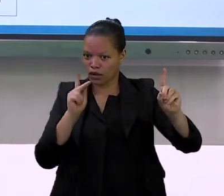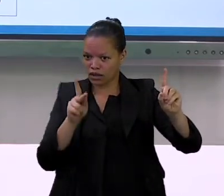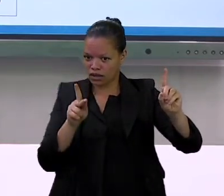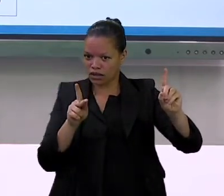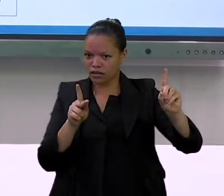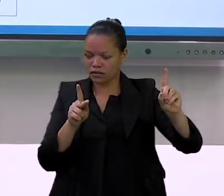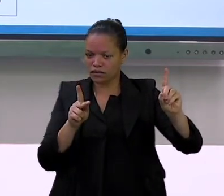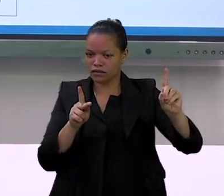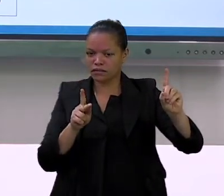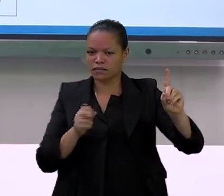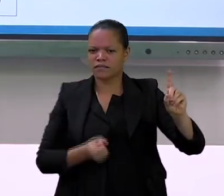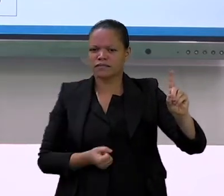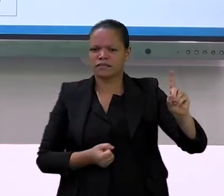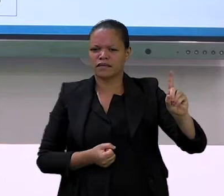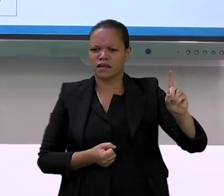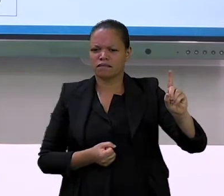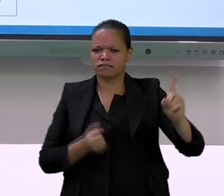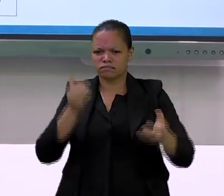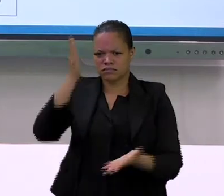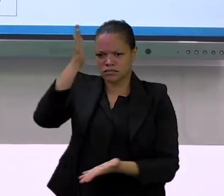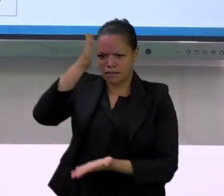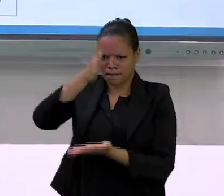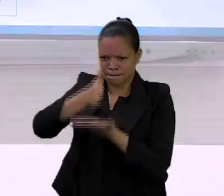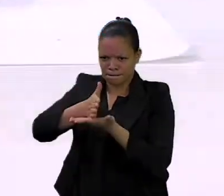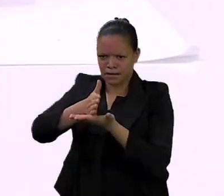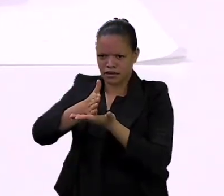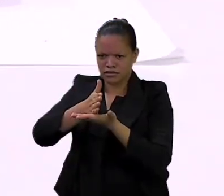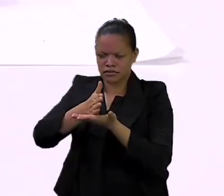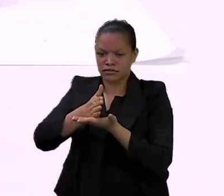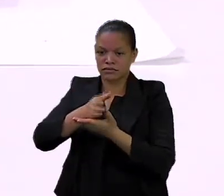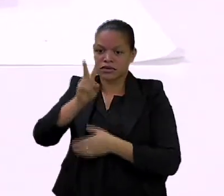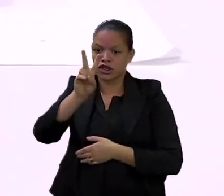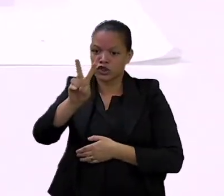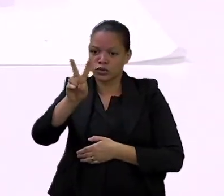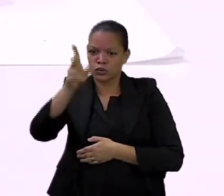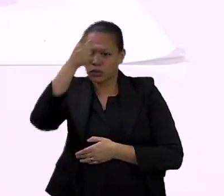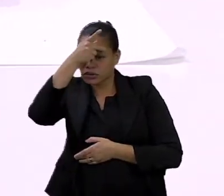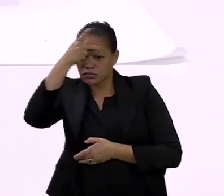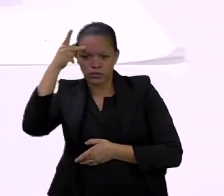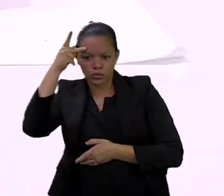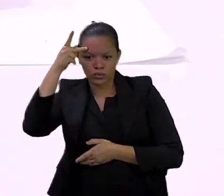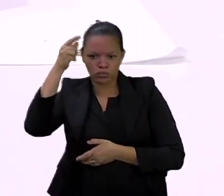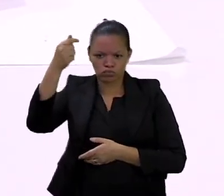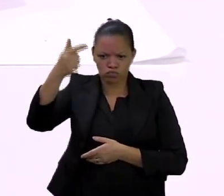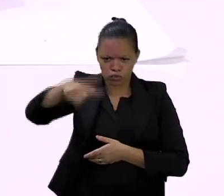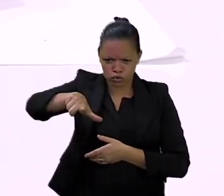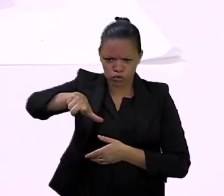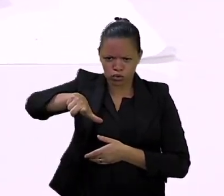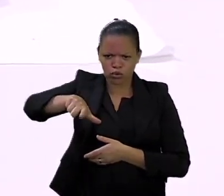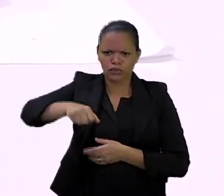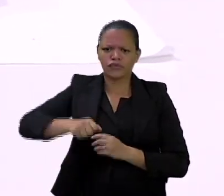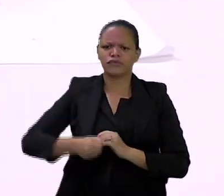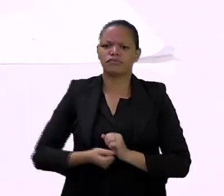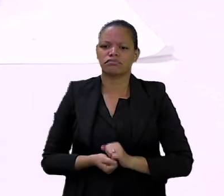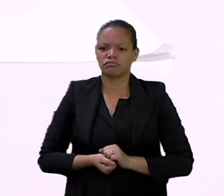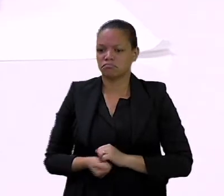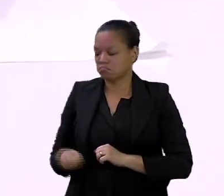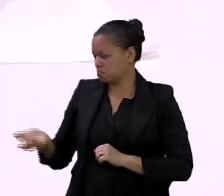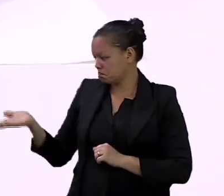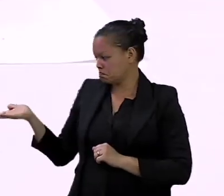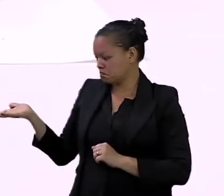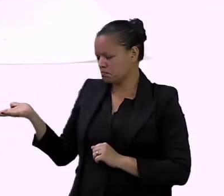meu inteiro. E vou partir para 2 pessoas novamente, ok? Partir para 2